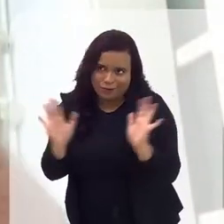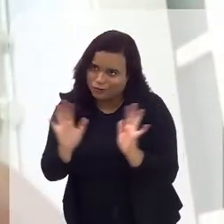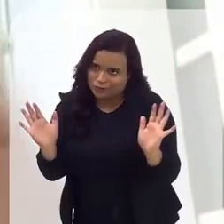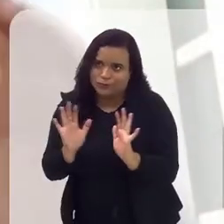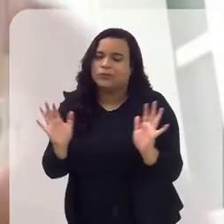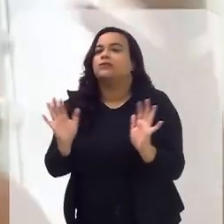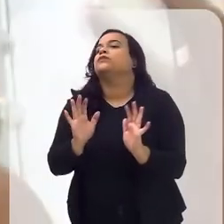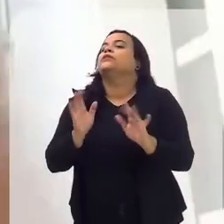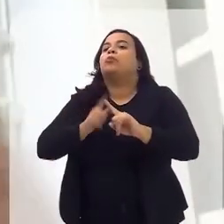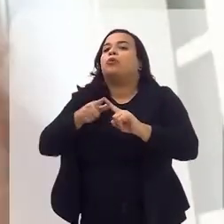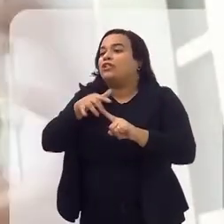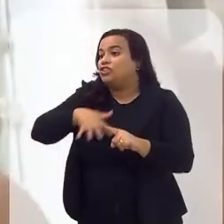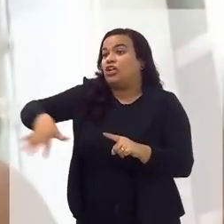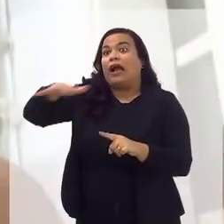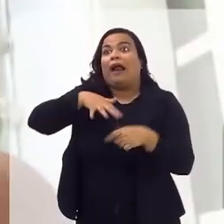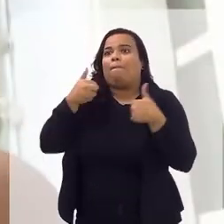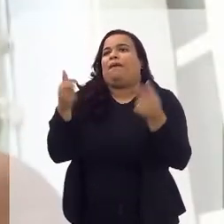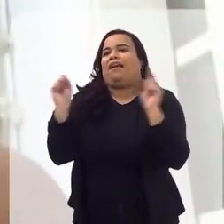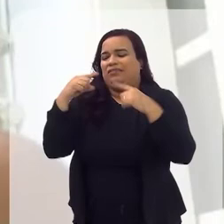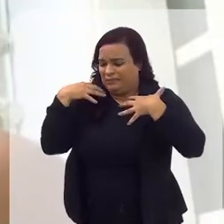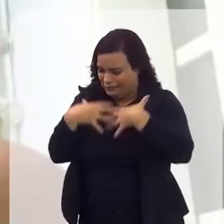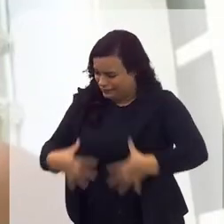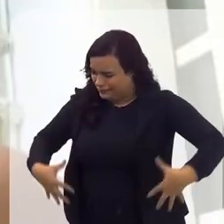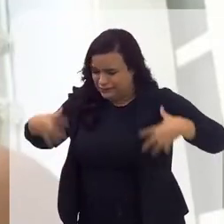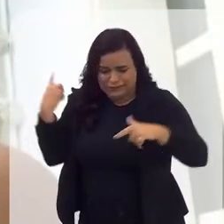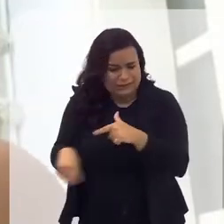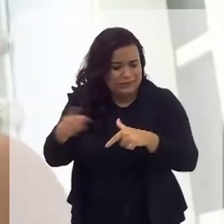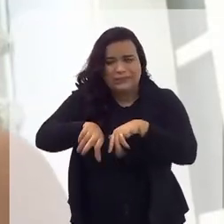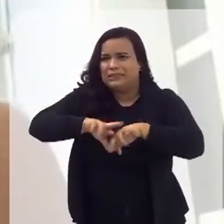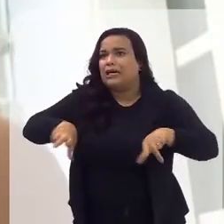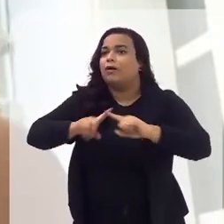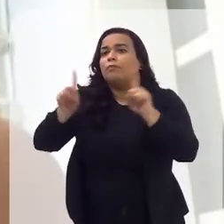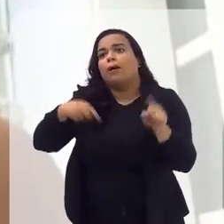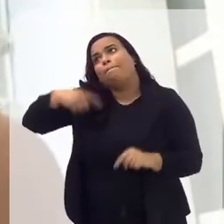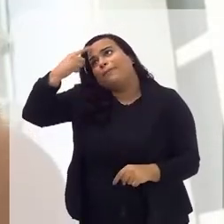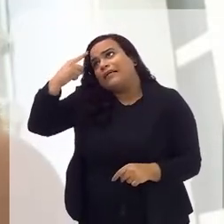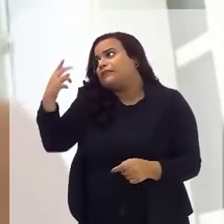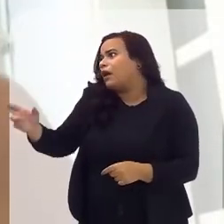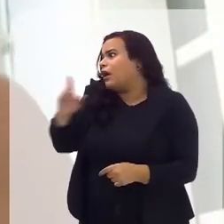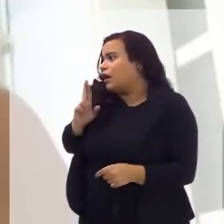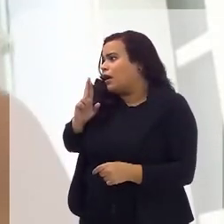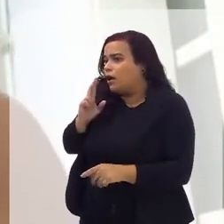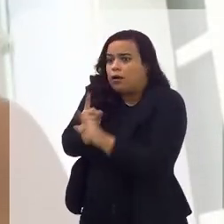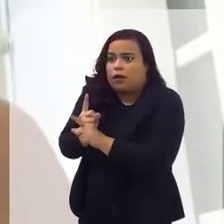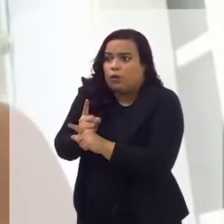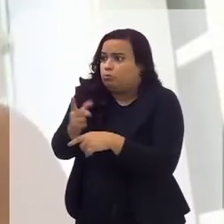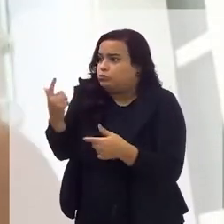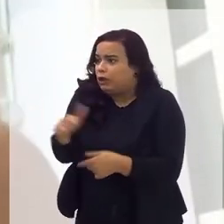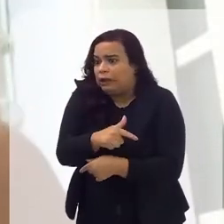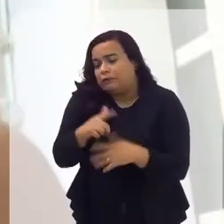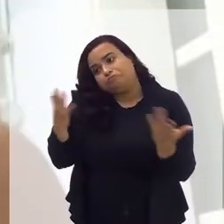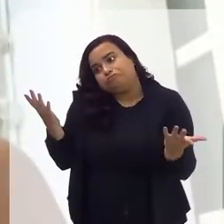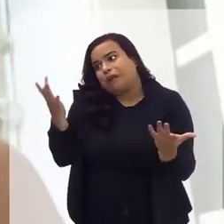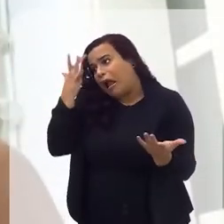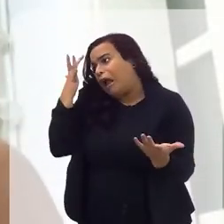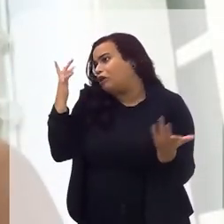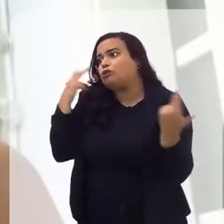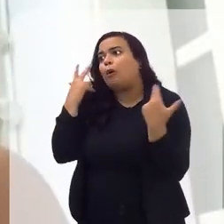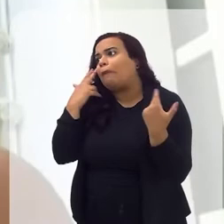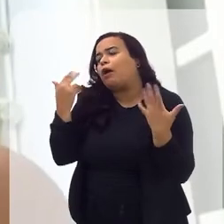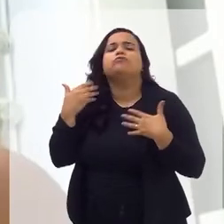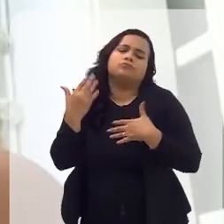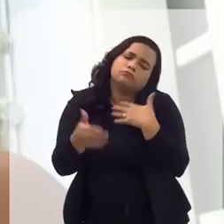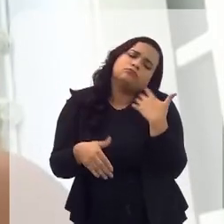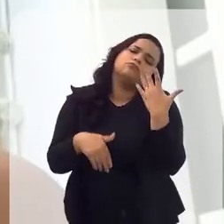você, de uma forma geral, você não está bem. Mas aí você vai falando: bom, eu não tenho resposta, e vai achando que a vida é isso,